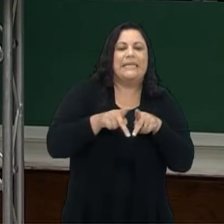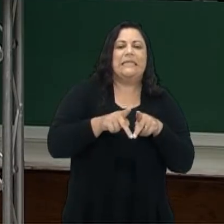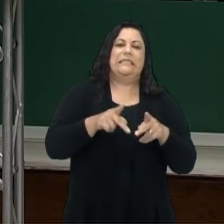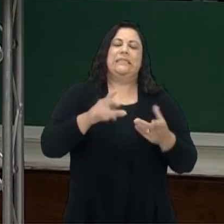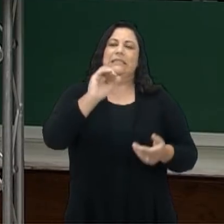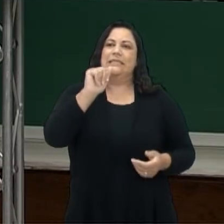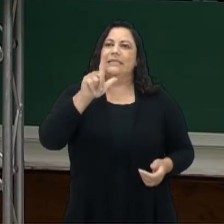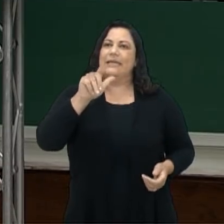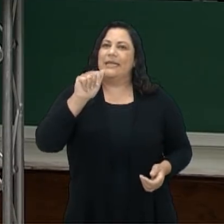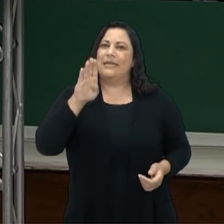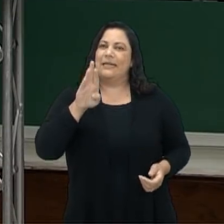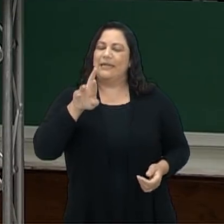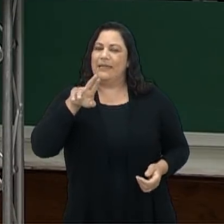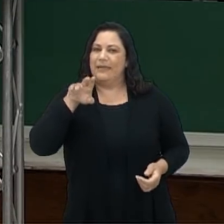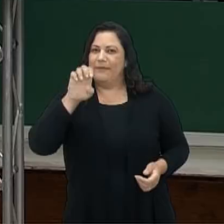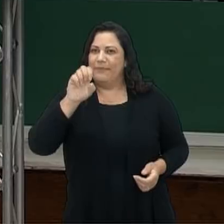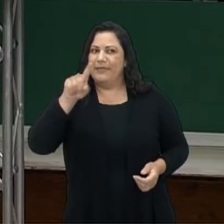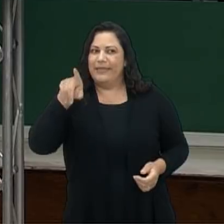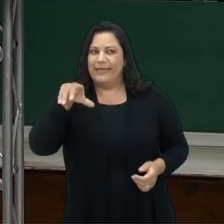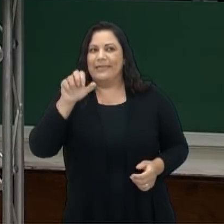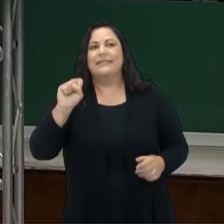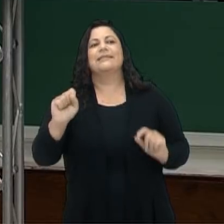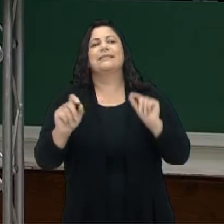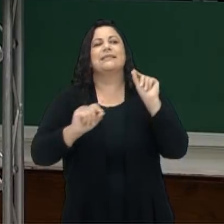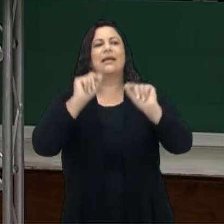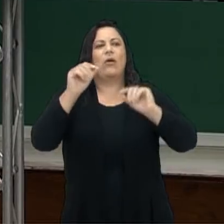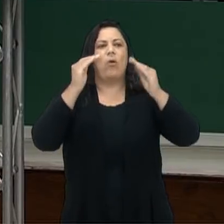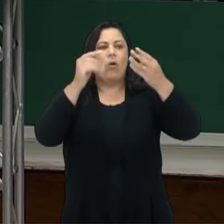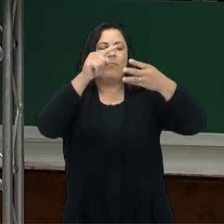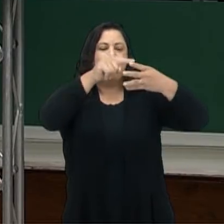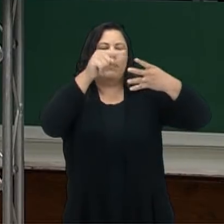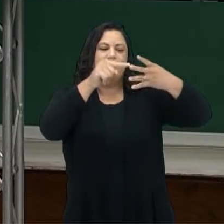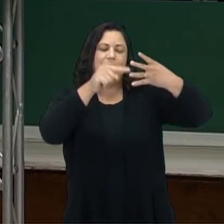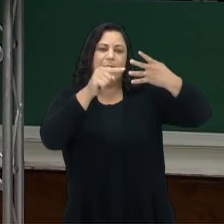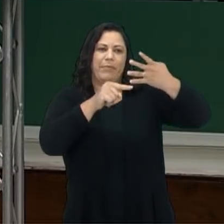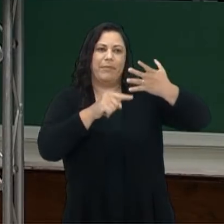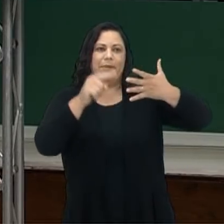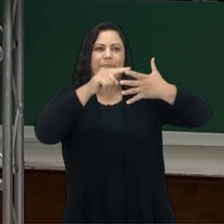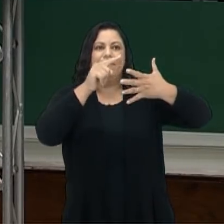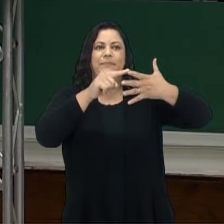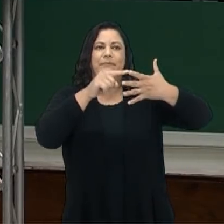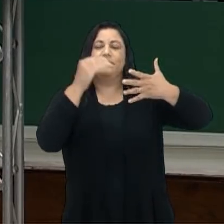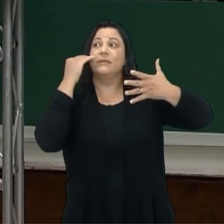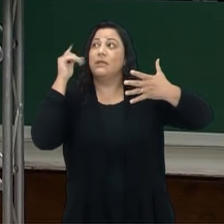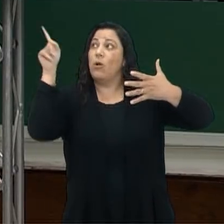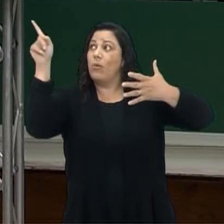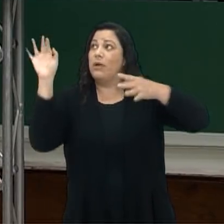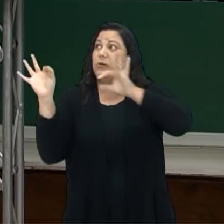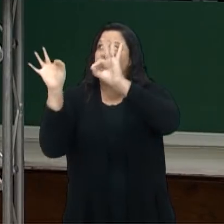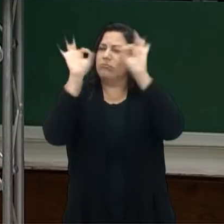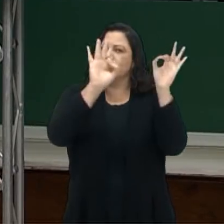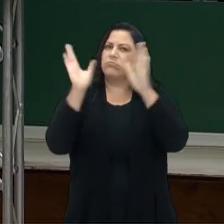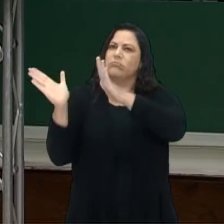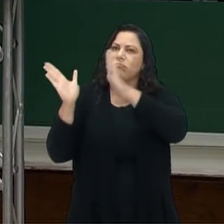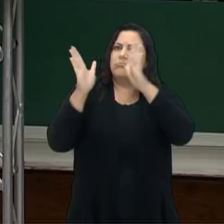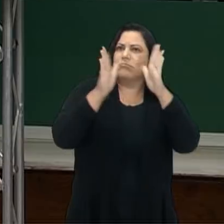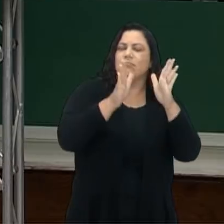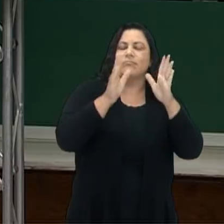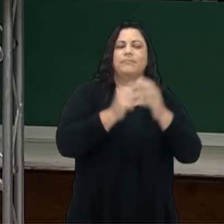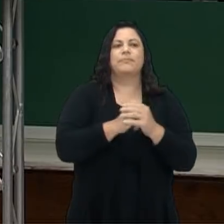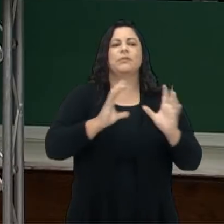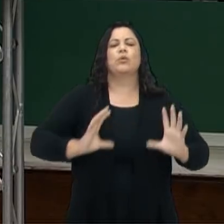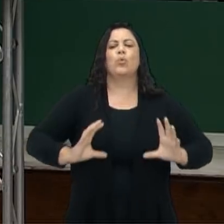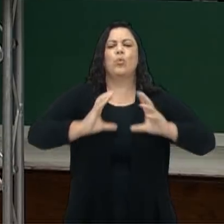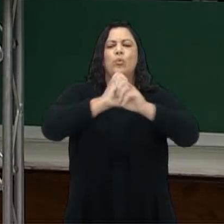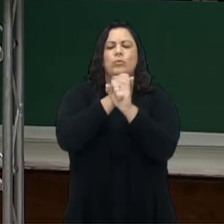18 marguerita e 5 preferem pizza portuguesa, ok? Bom, primeiramente nós temos que ter o total